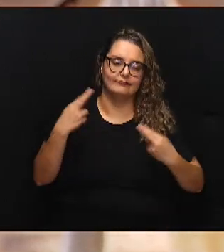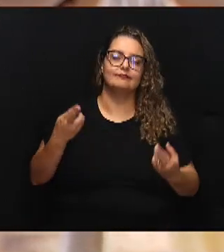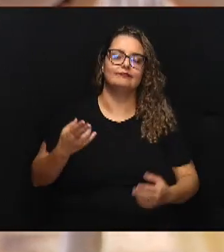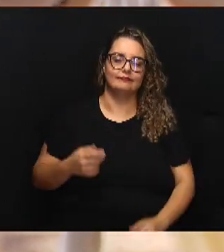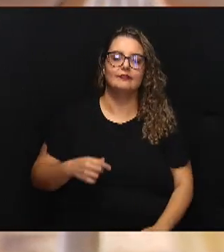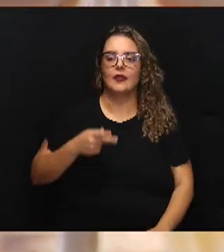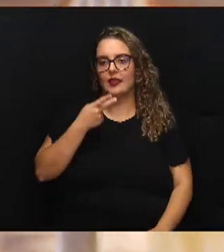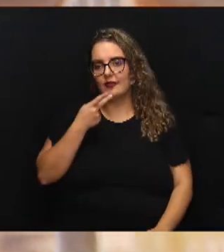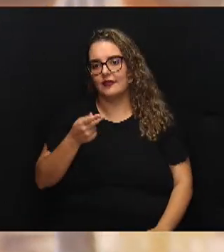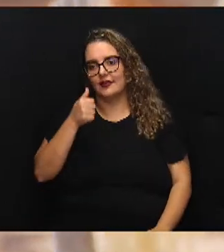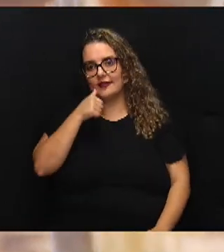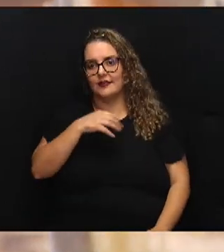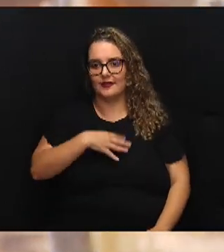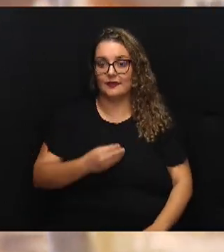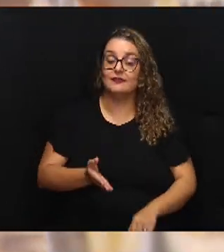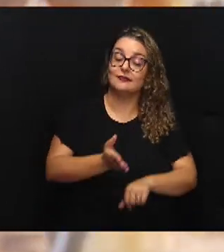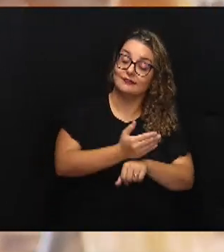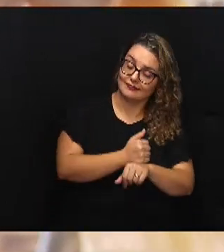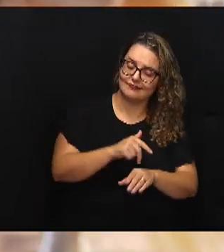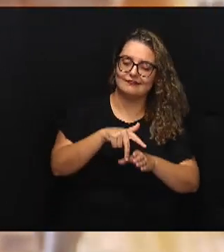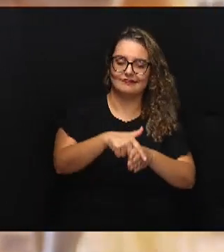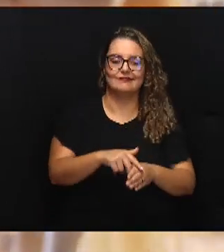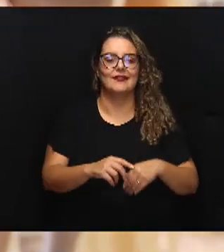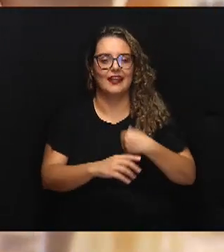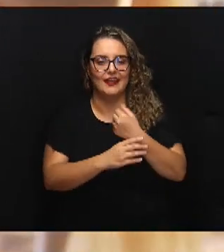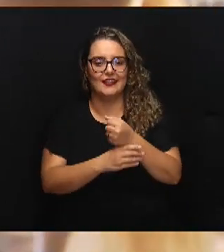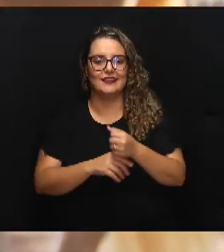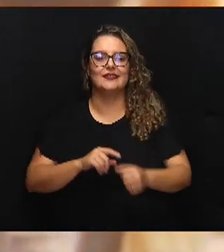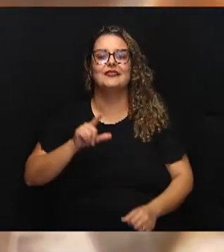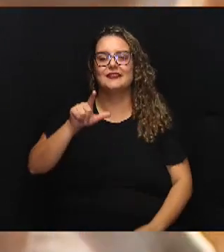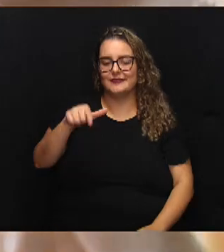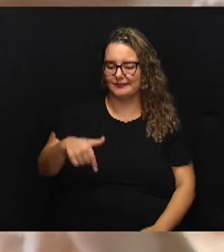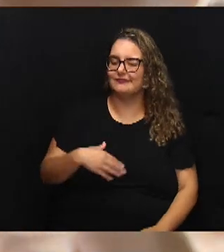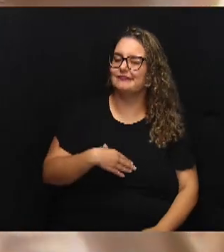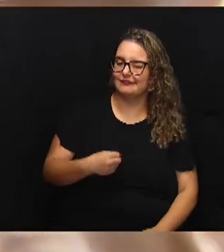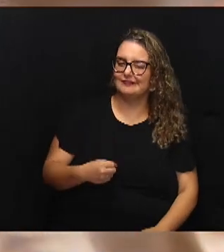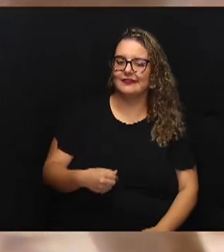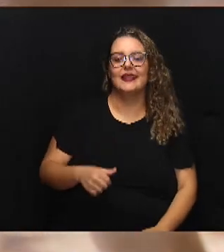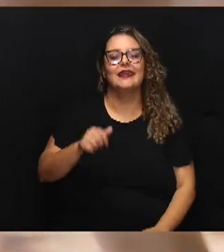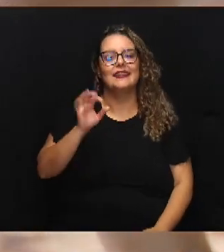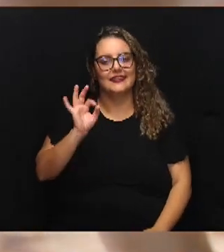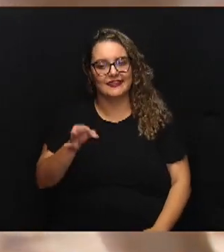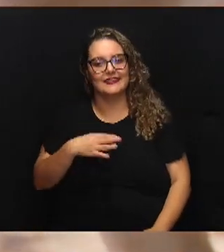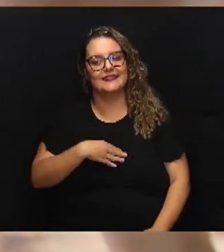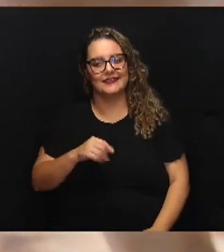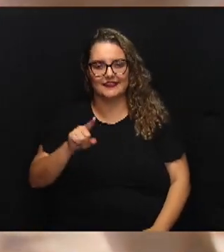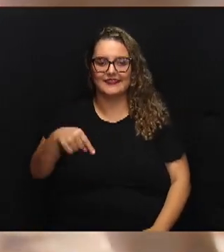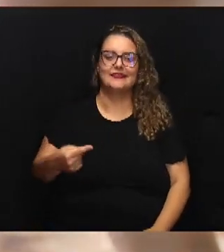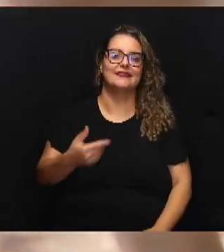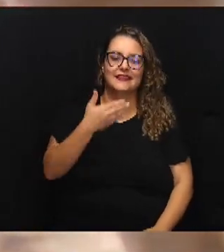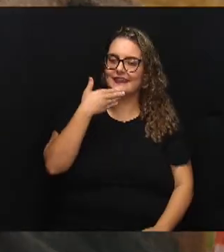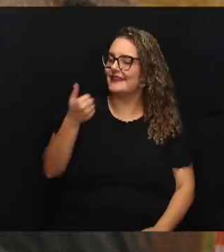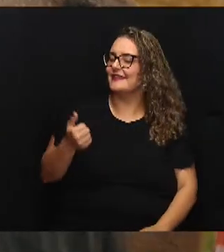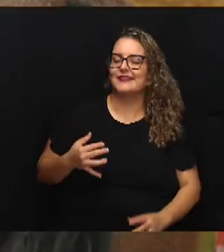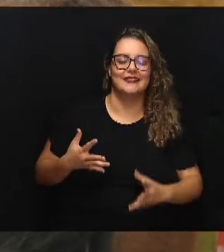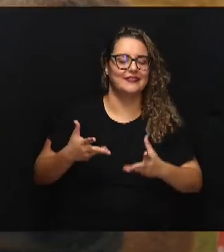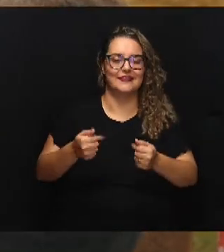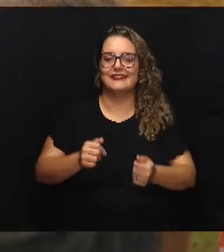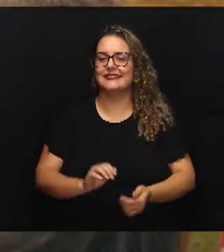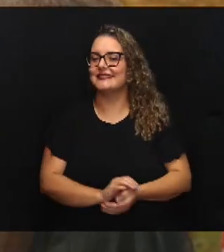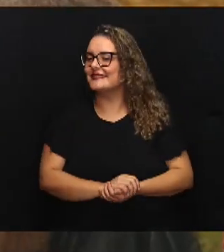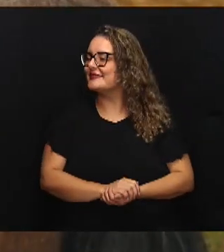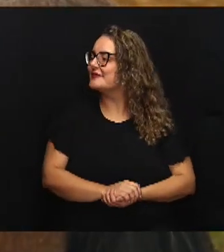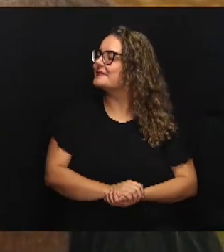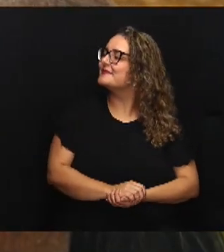que eu tenho uma filha antes da ecoterapia e outra filha depois, e com certeza essa outra filha depois é a melhor versão de todas.